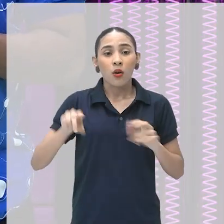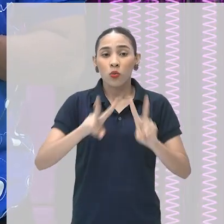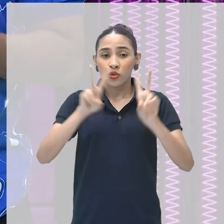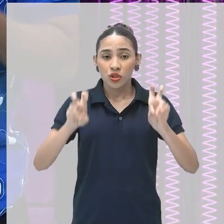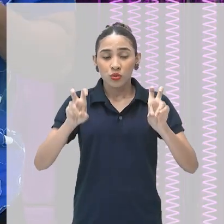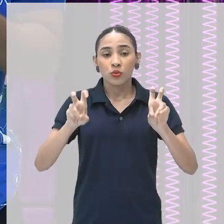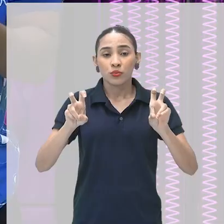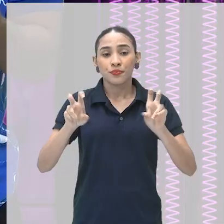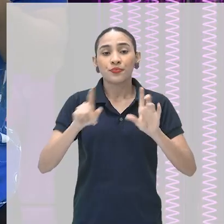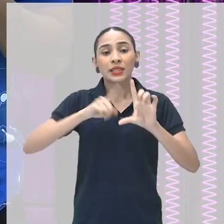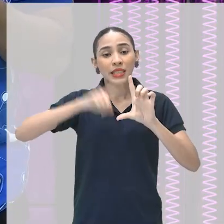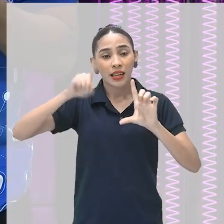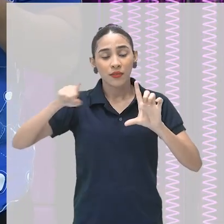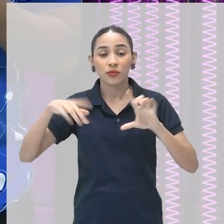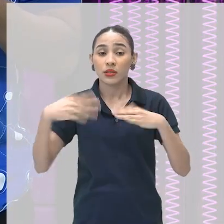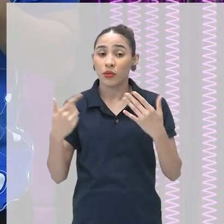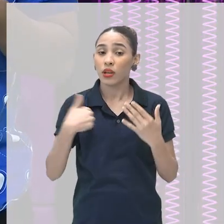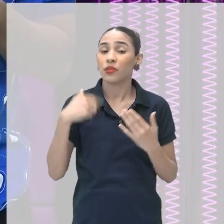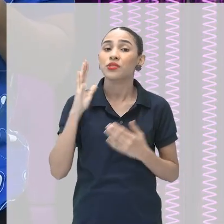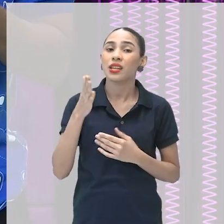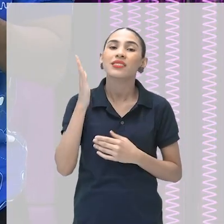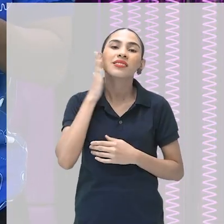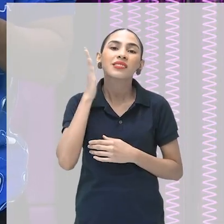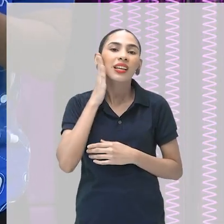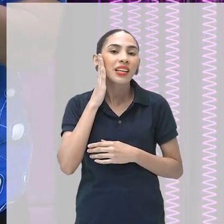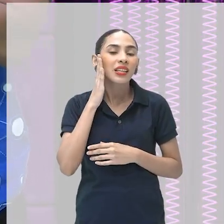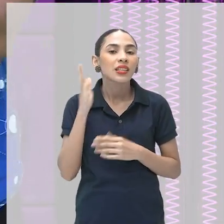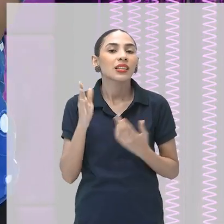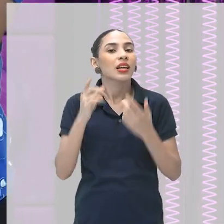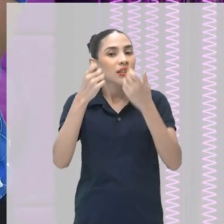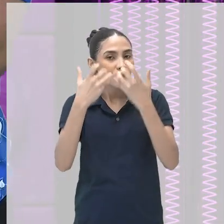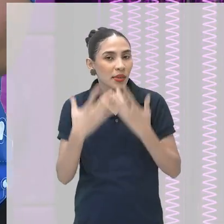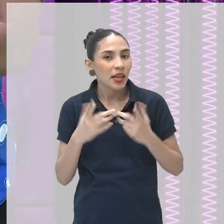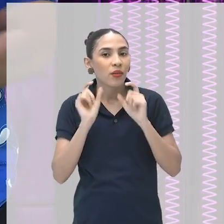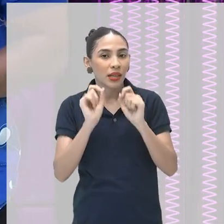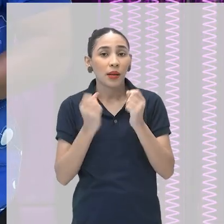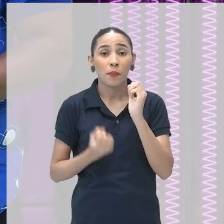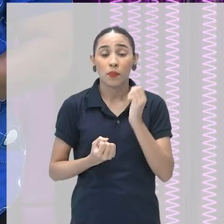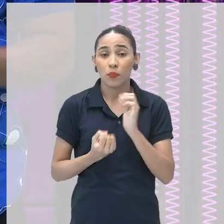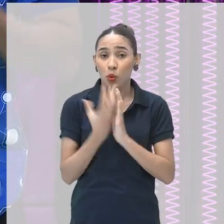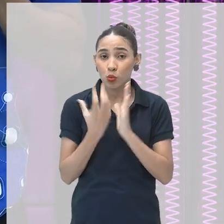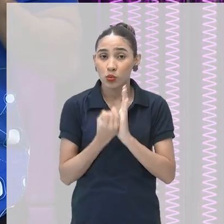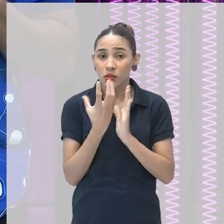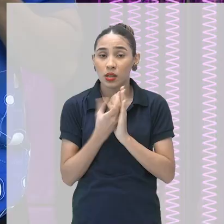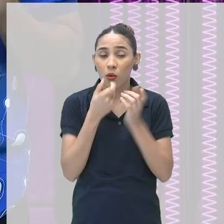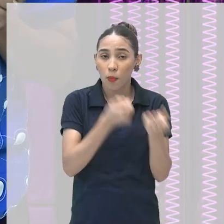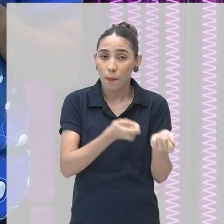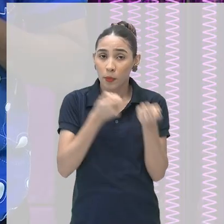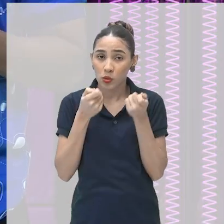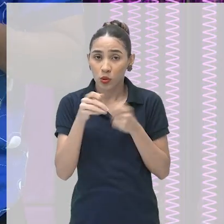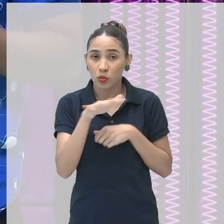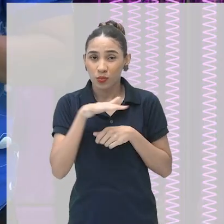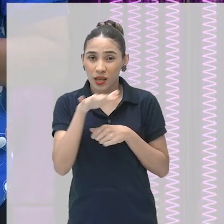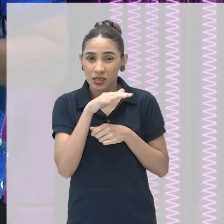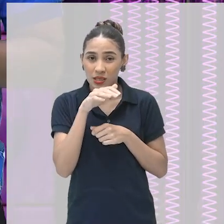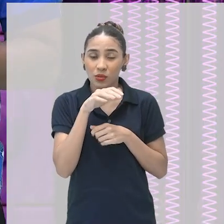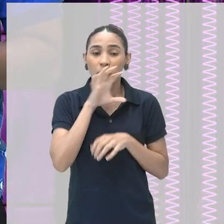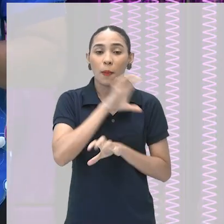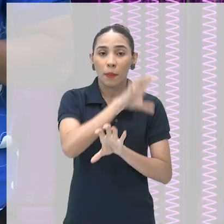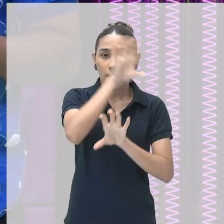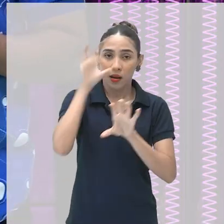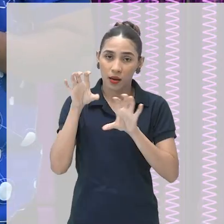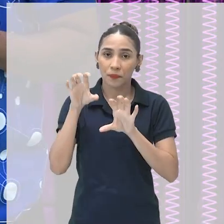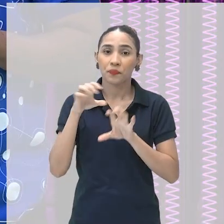do gráfico. Então, eu já sei que eu vou estar falando da produção de mandioca no Brasil por região no ano de